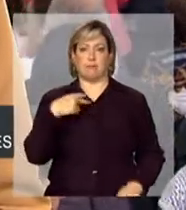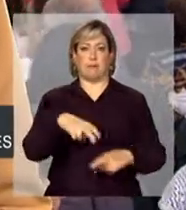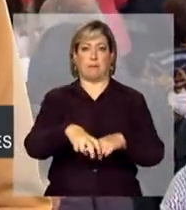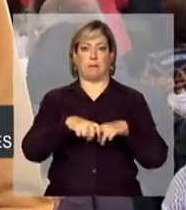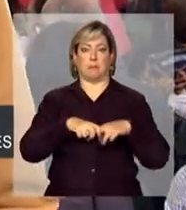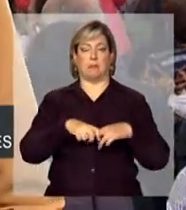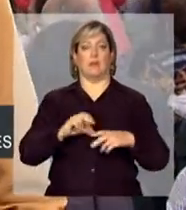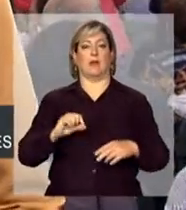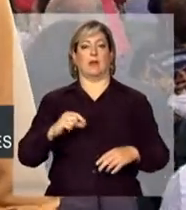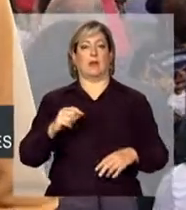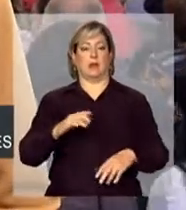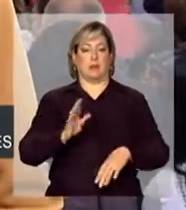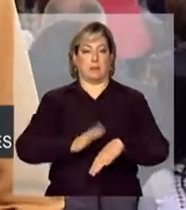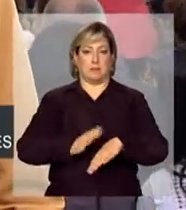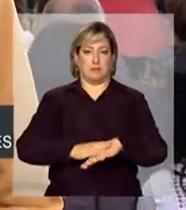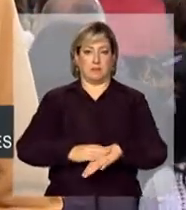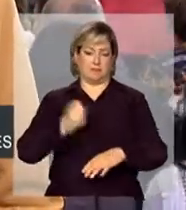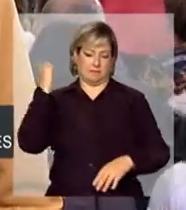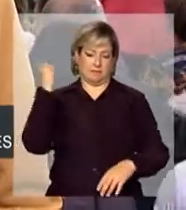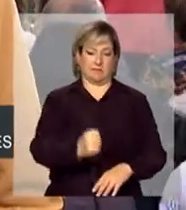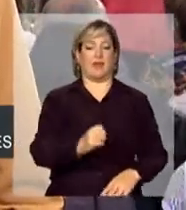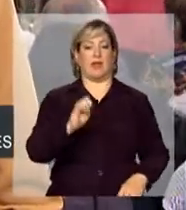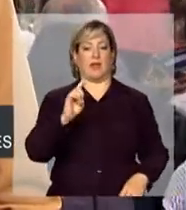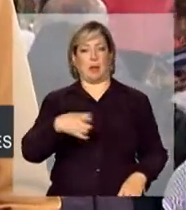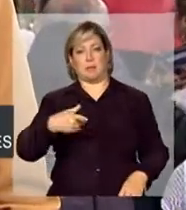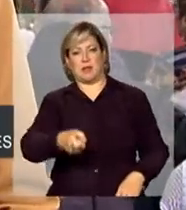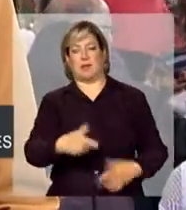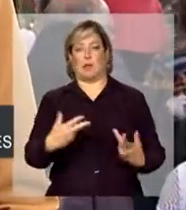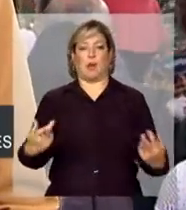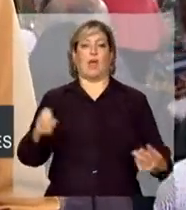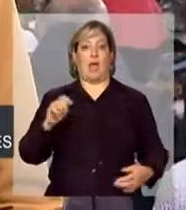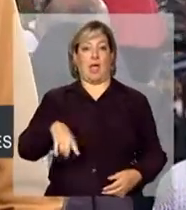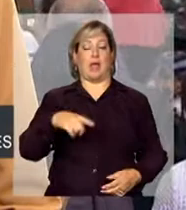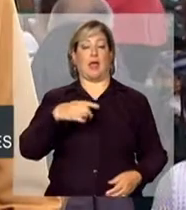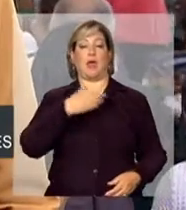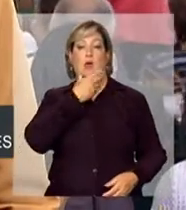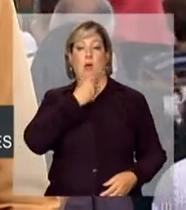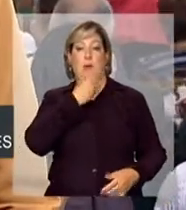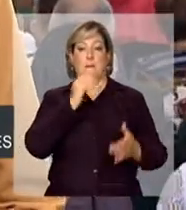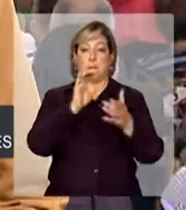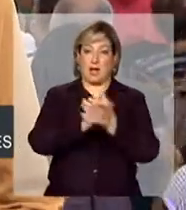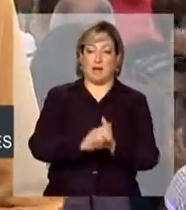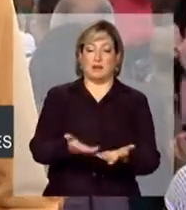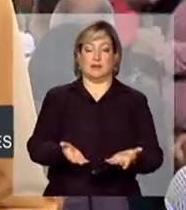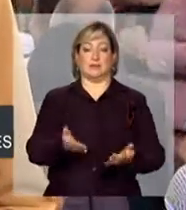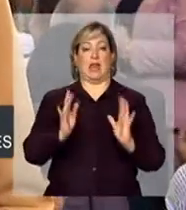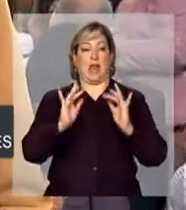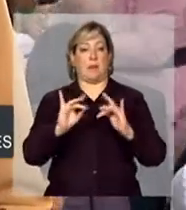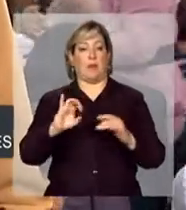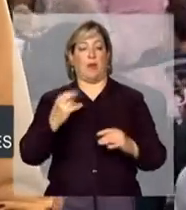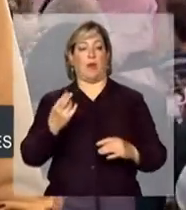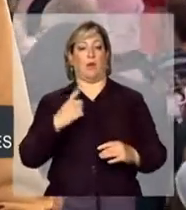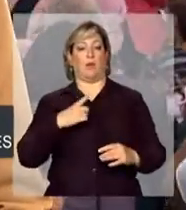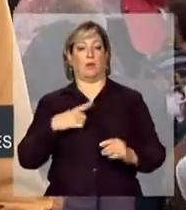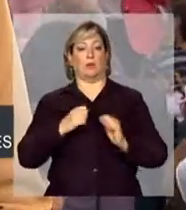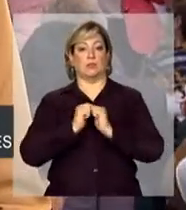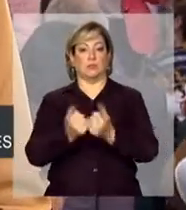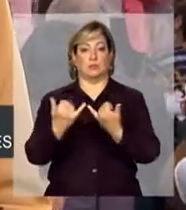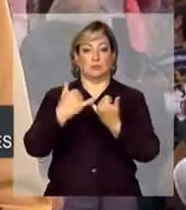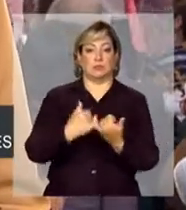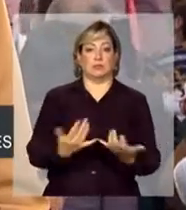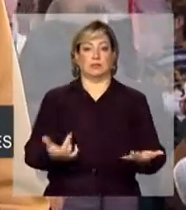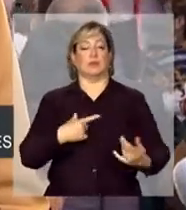crimes foram cometidos por maridos companheiros ou namorados esses números tornam o Brasil o